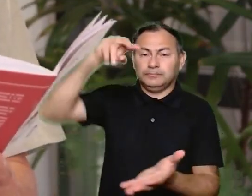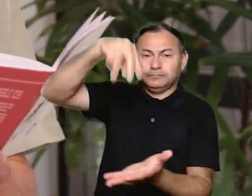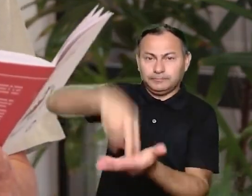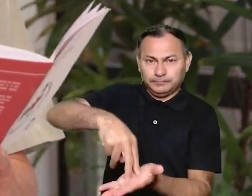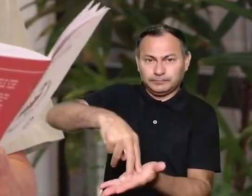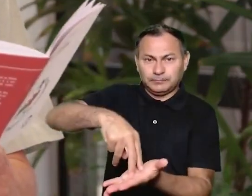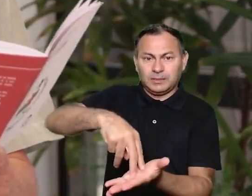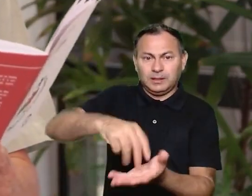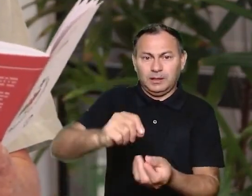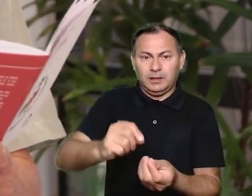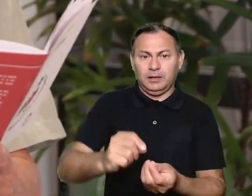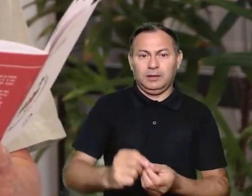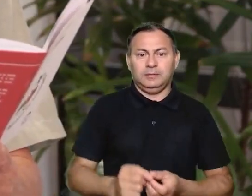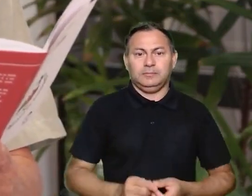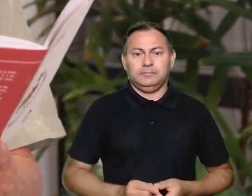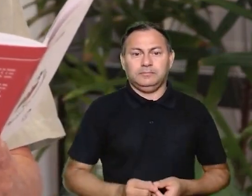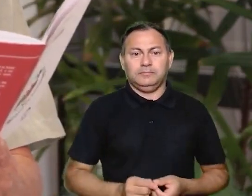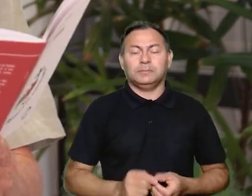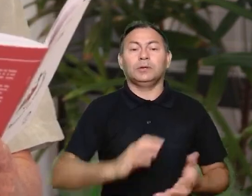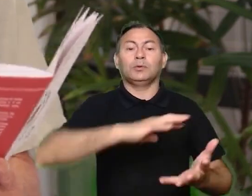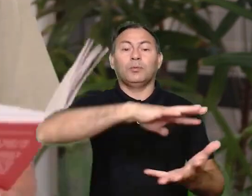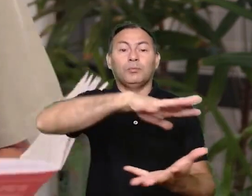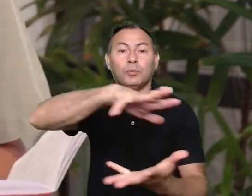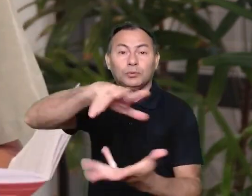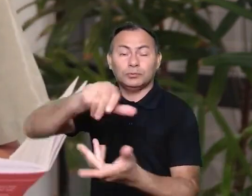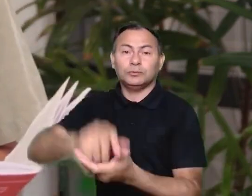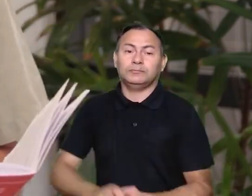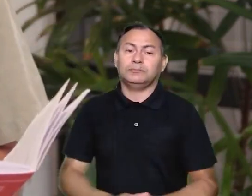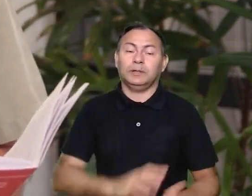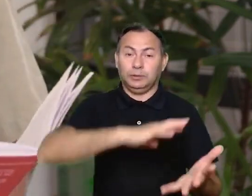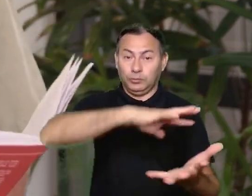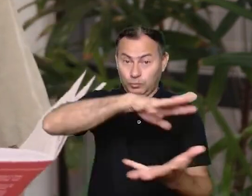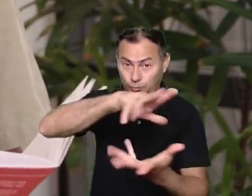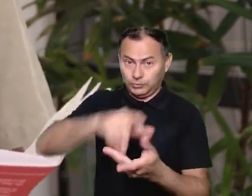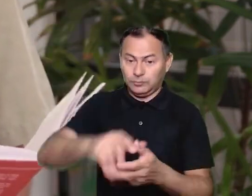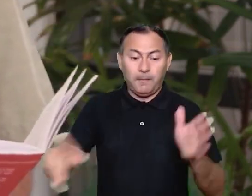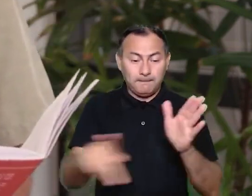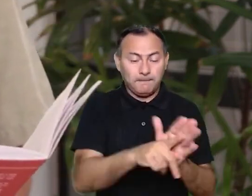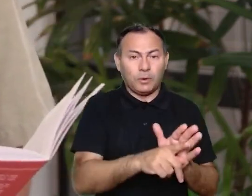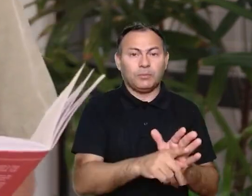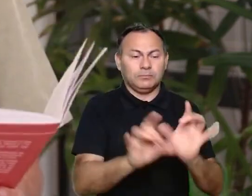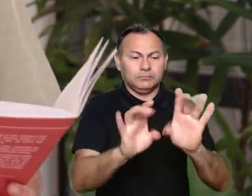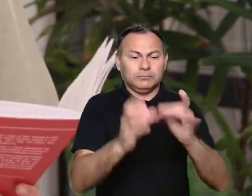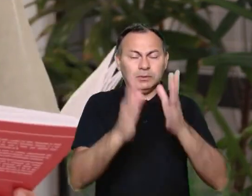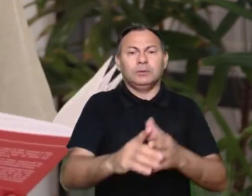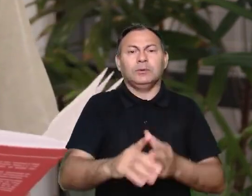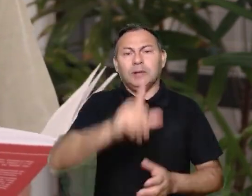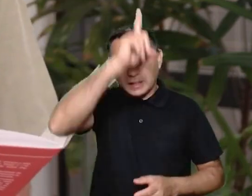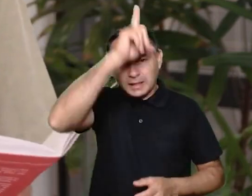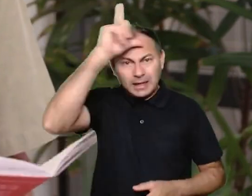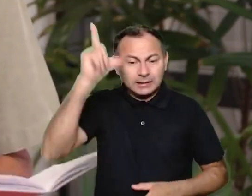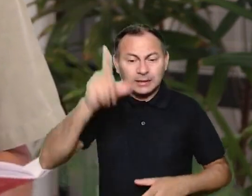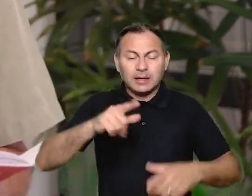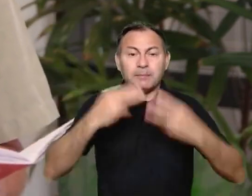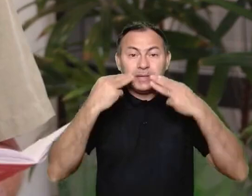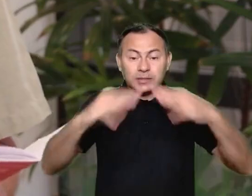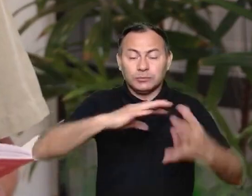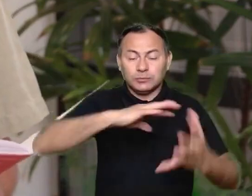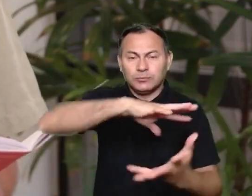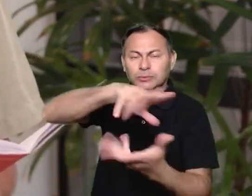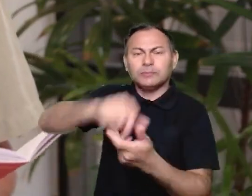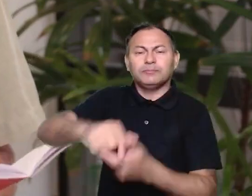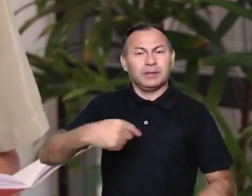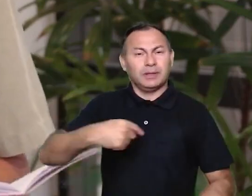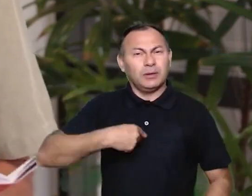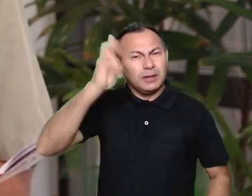a atuação no mundo. É no mundo, o próprio, o específico do laicato.